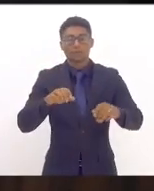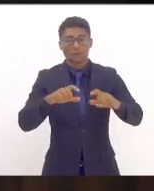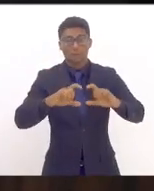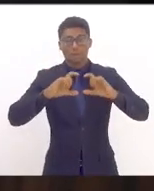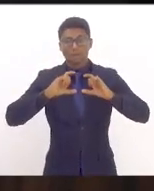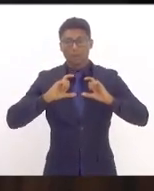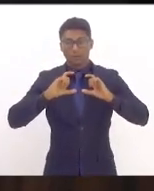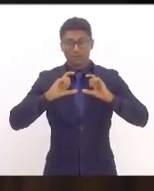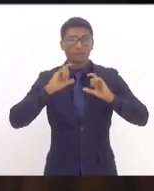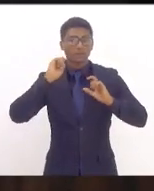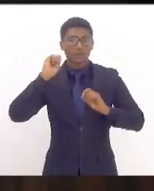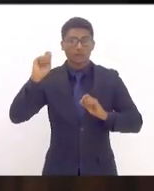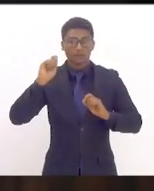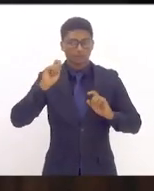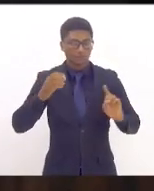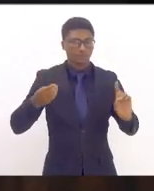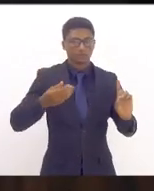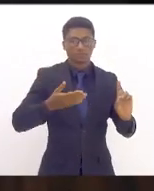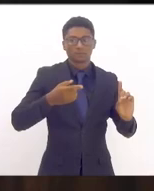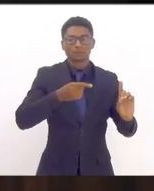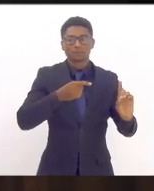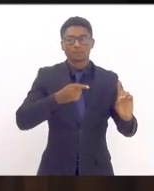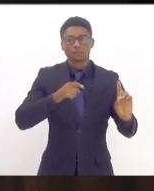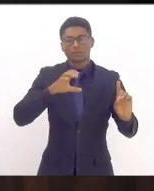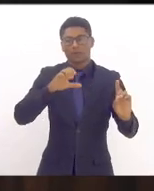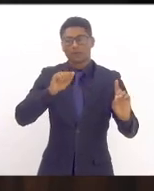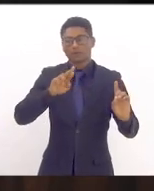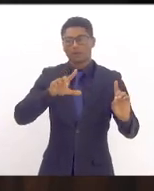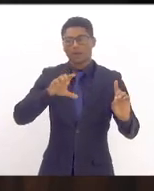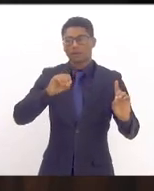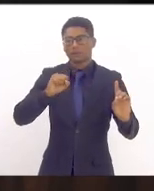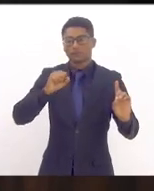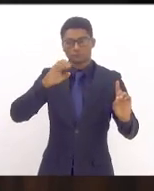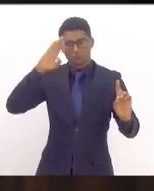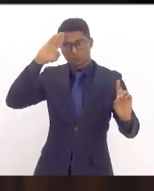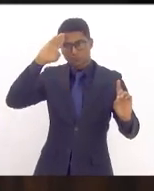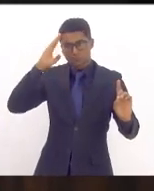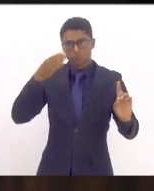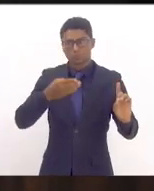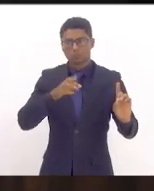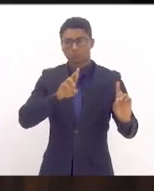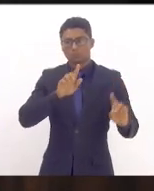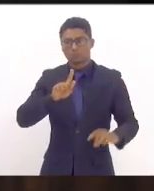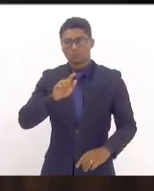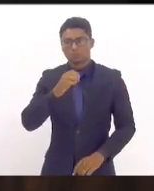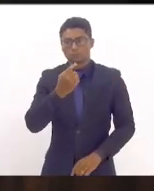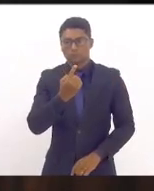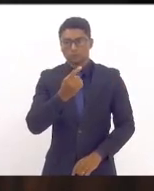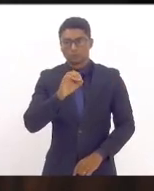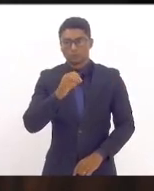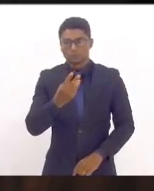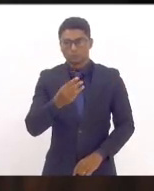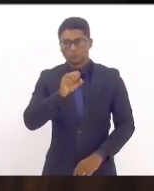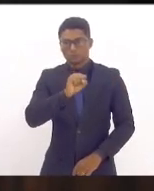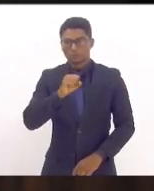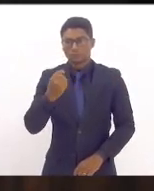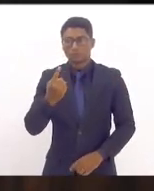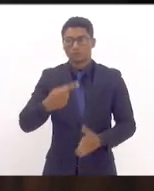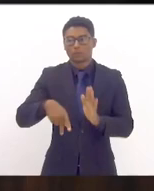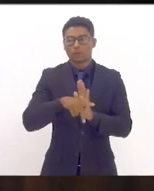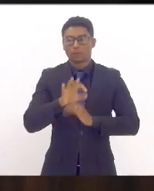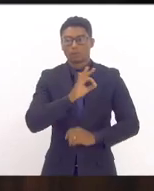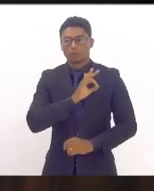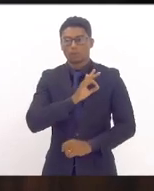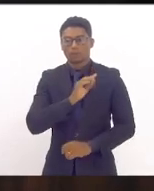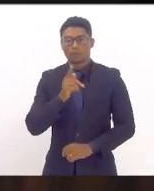ao injustíssimo cabo Carlos Eduardo Bastos Barcelos RG 103 881 da Polícia Militar